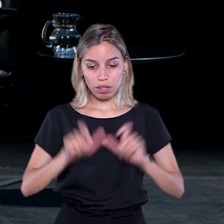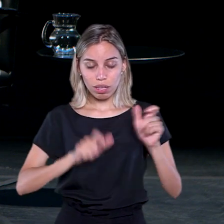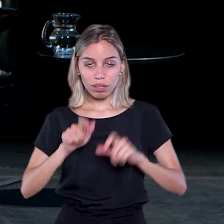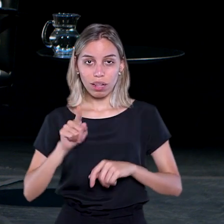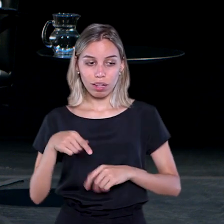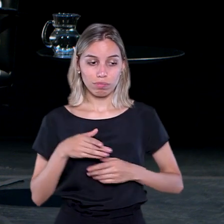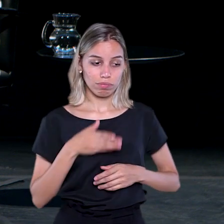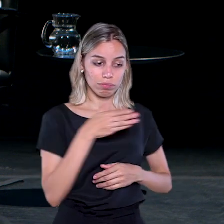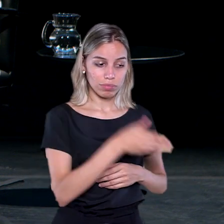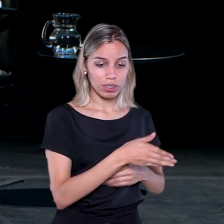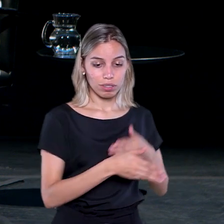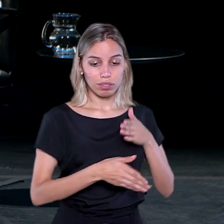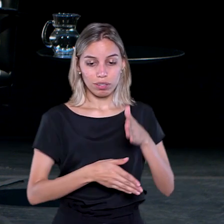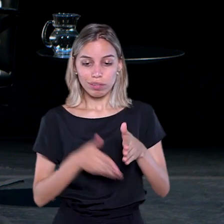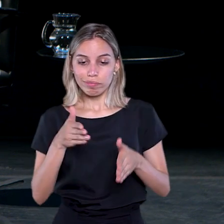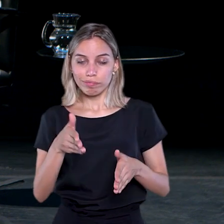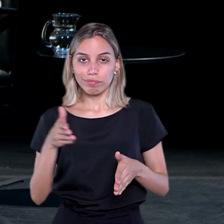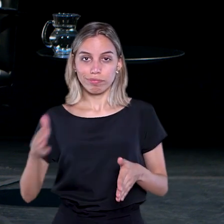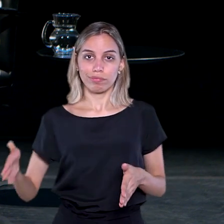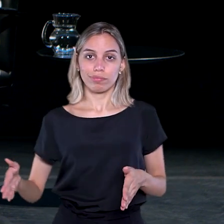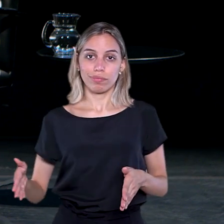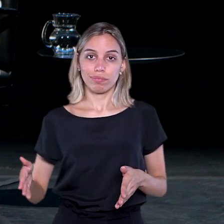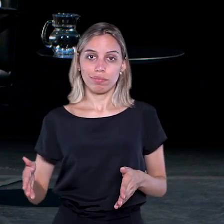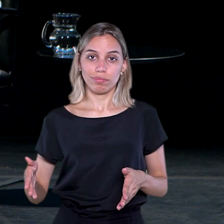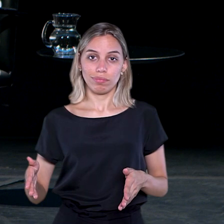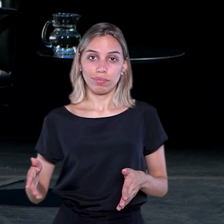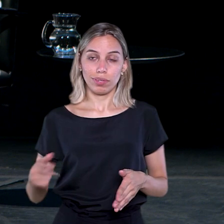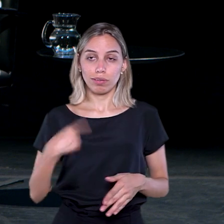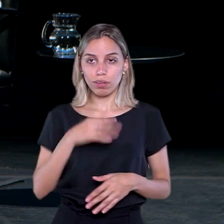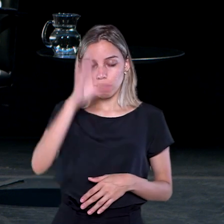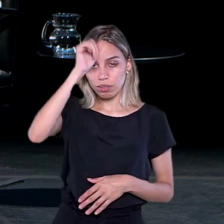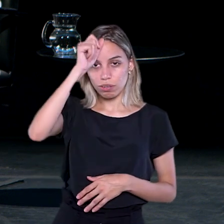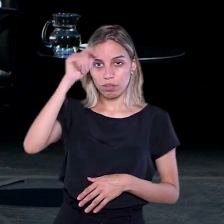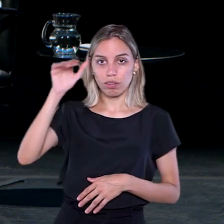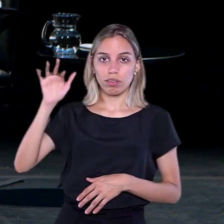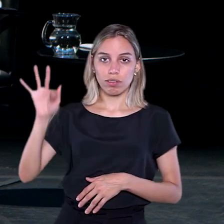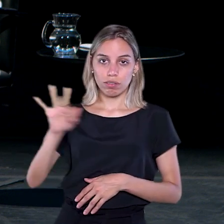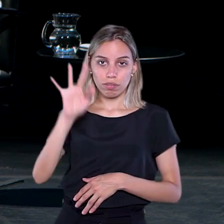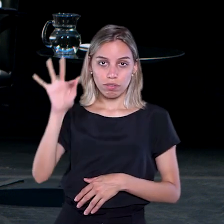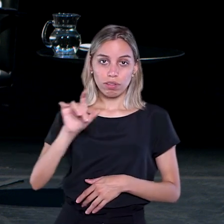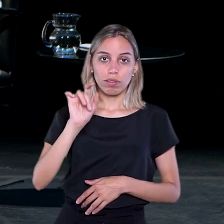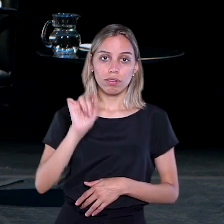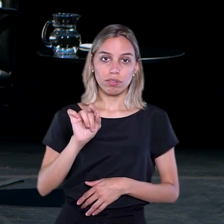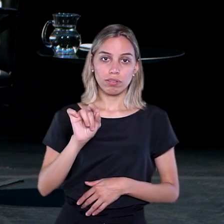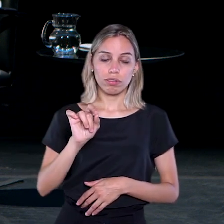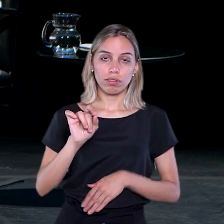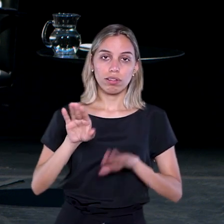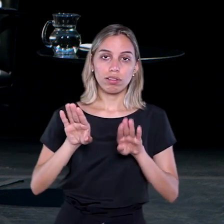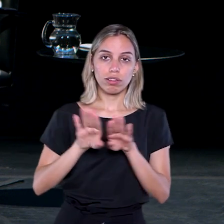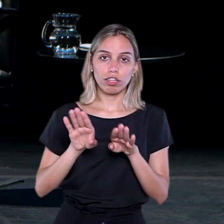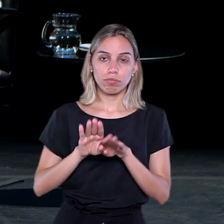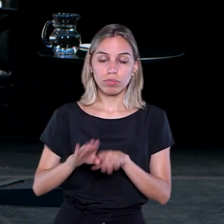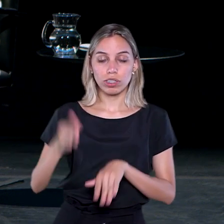falar em justiça pluriversal. Vou trazer Malgobe Ramose, que é um filósofo sul-africano, quando ele